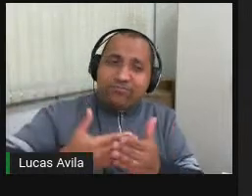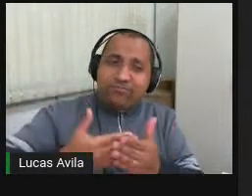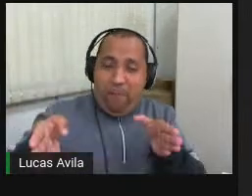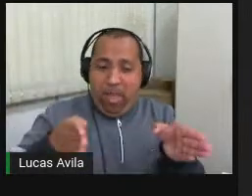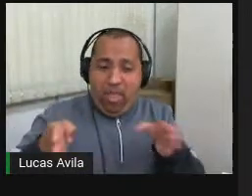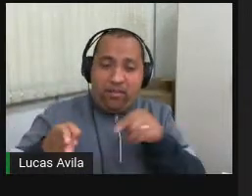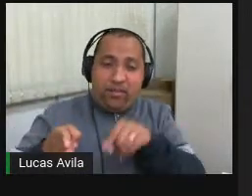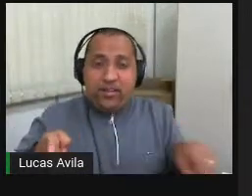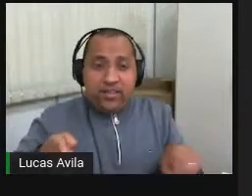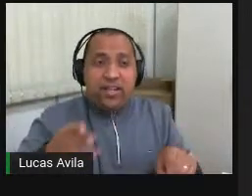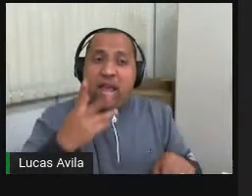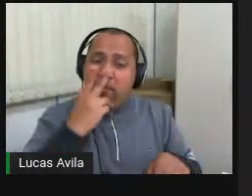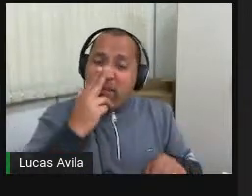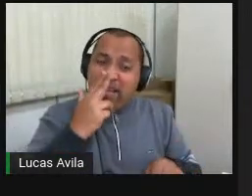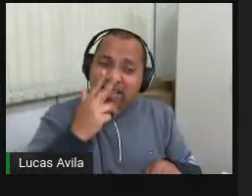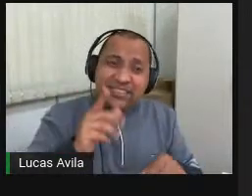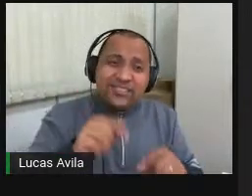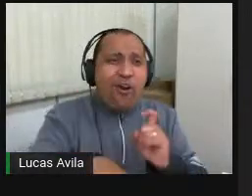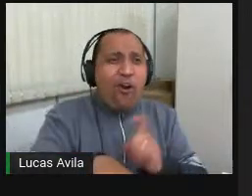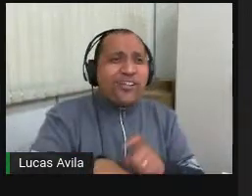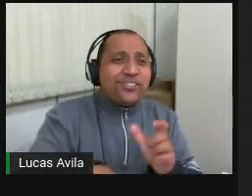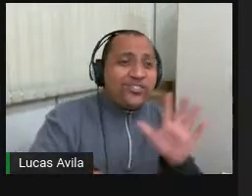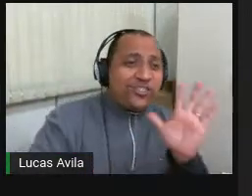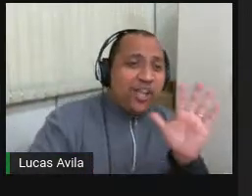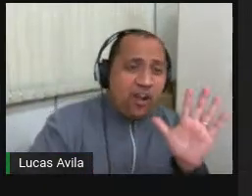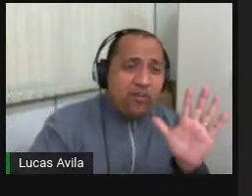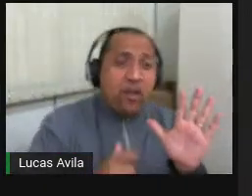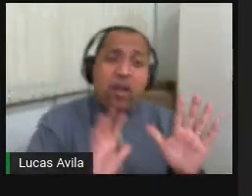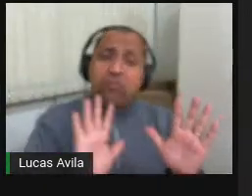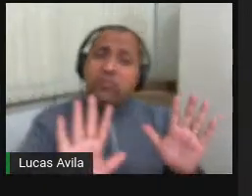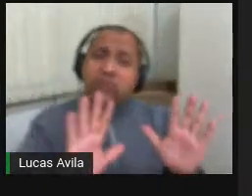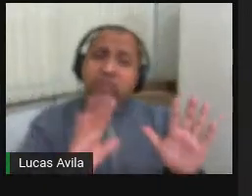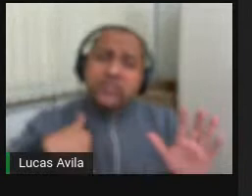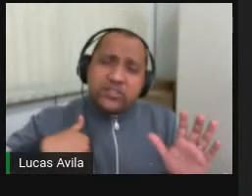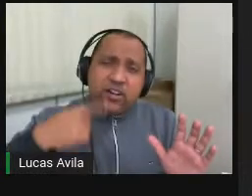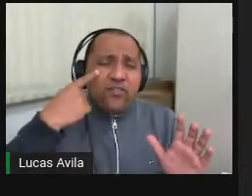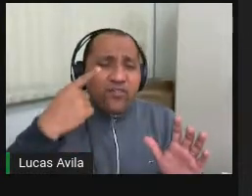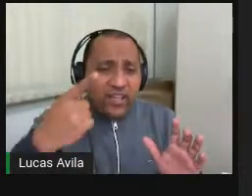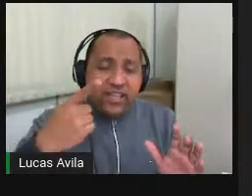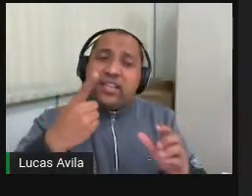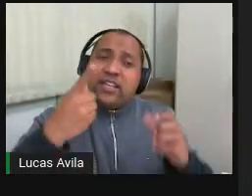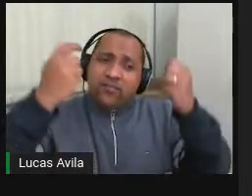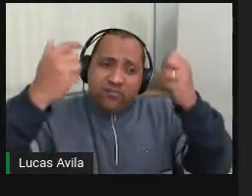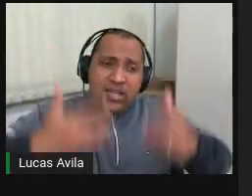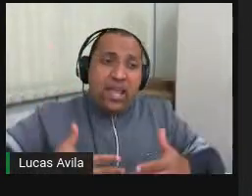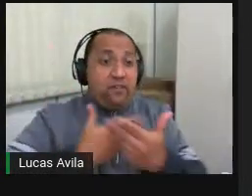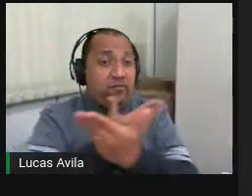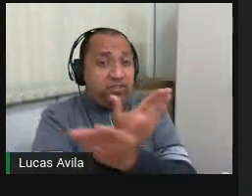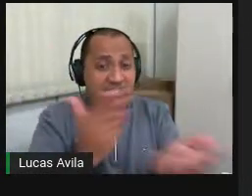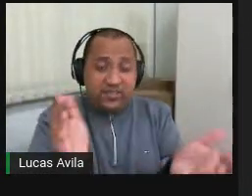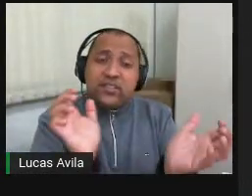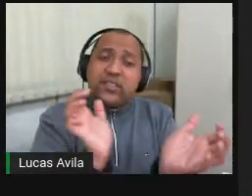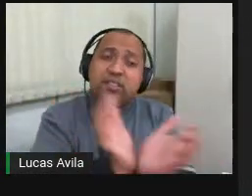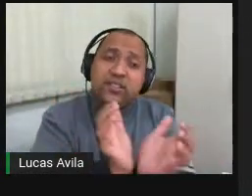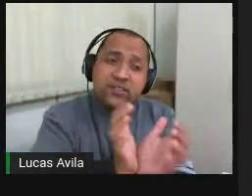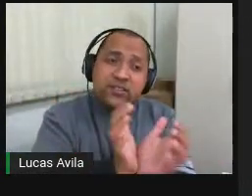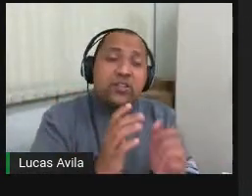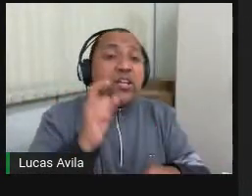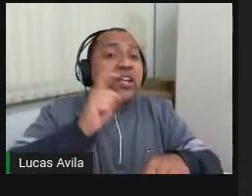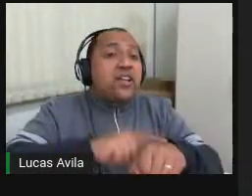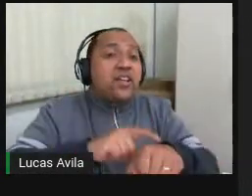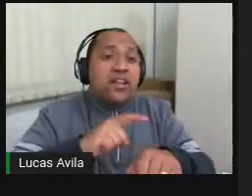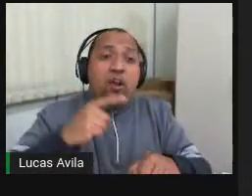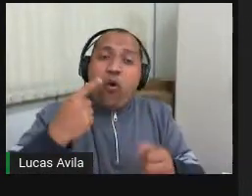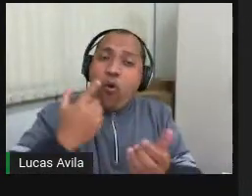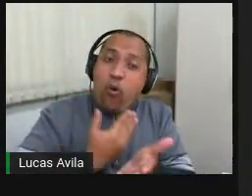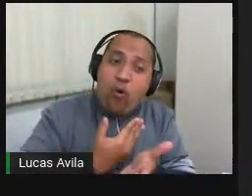de despedida, mas gostaria de ver e compartilhar com os colegas como um momento de reiniciar